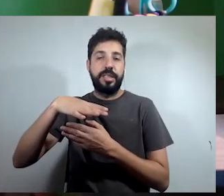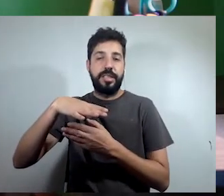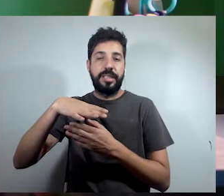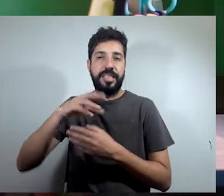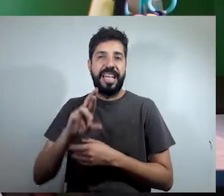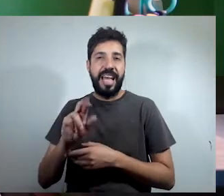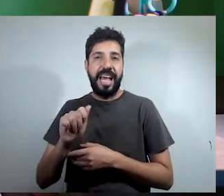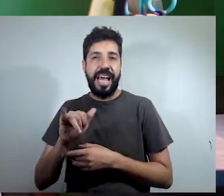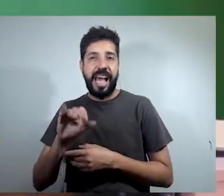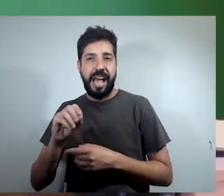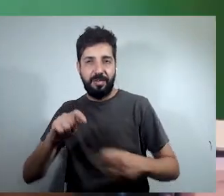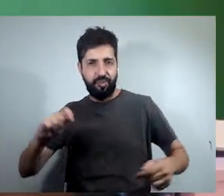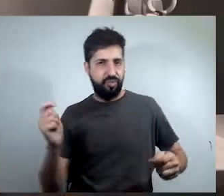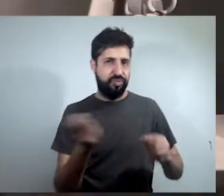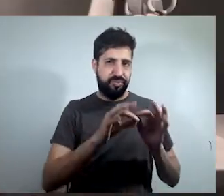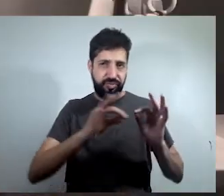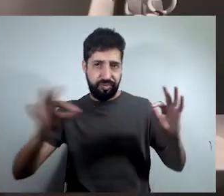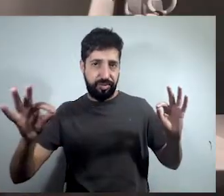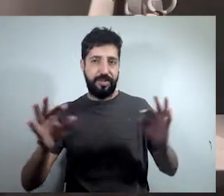já vai começar a história.